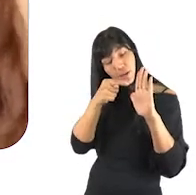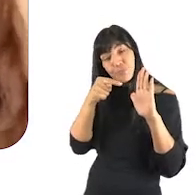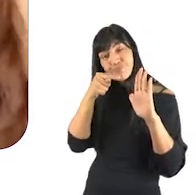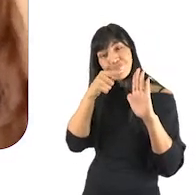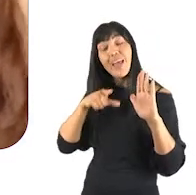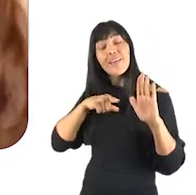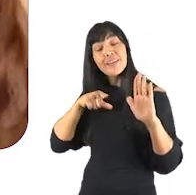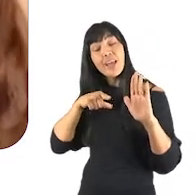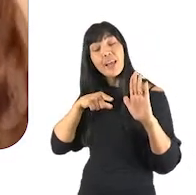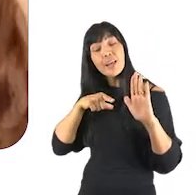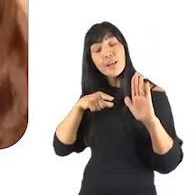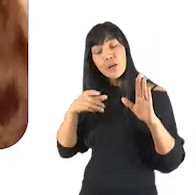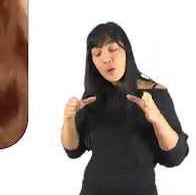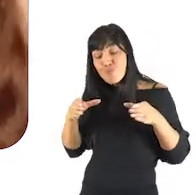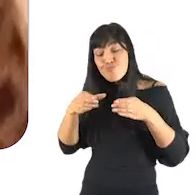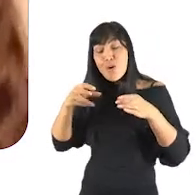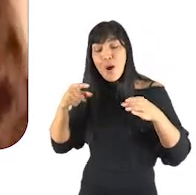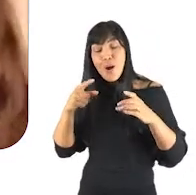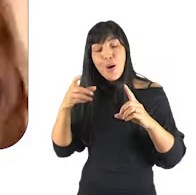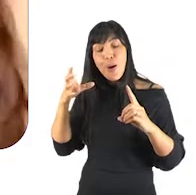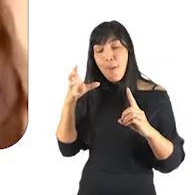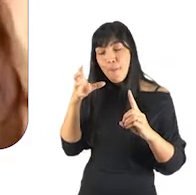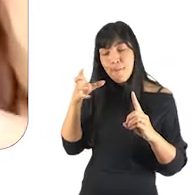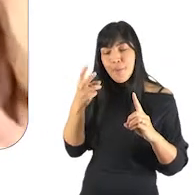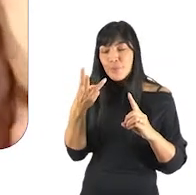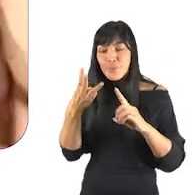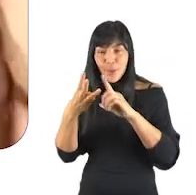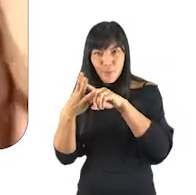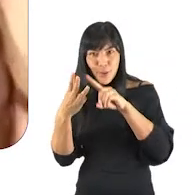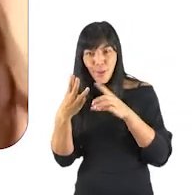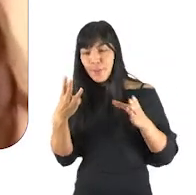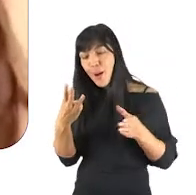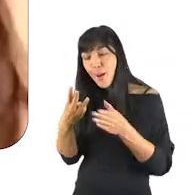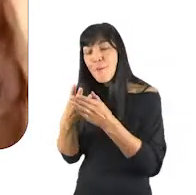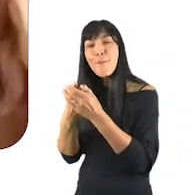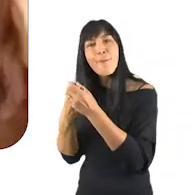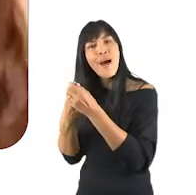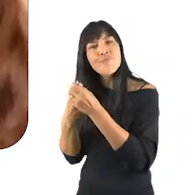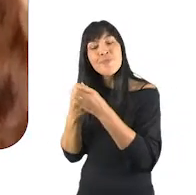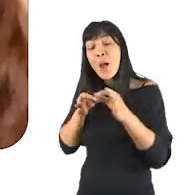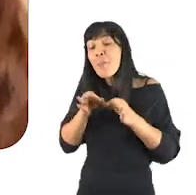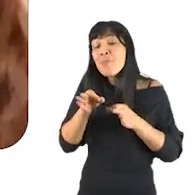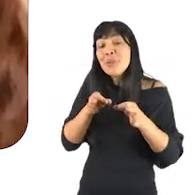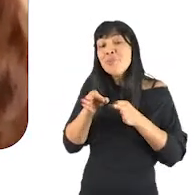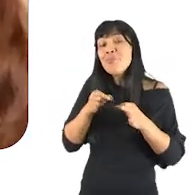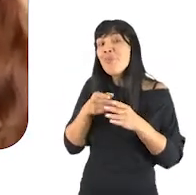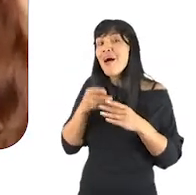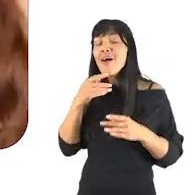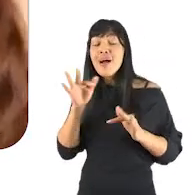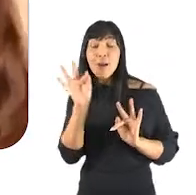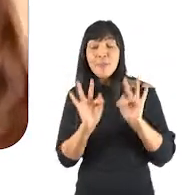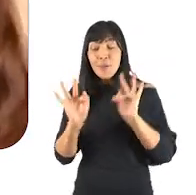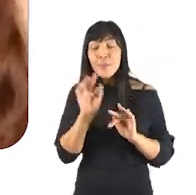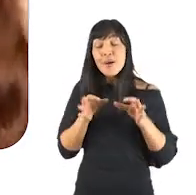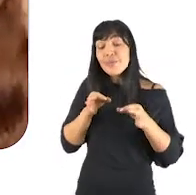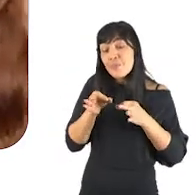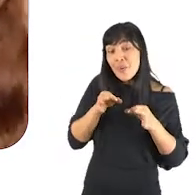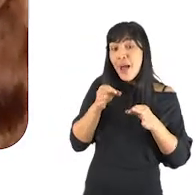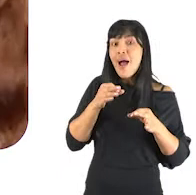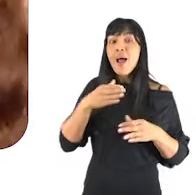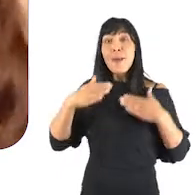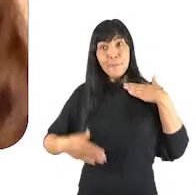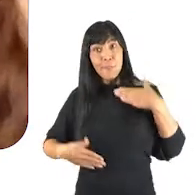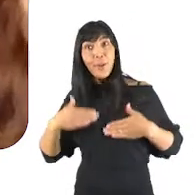intersecção entre elas. E é realmente na intersecção entre as capacidades organizacionais, tecnológicas